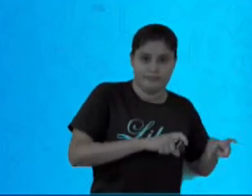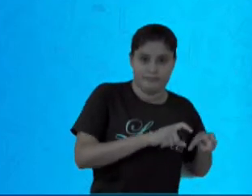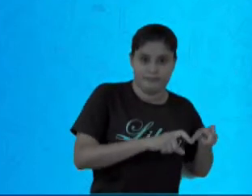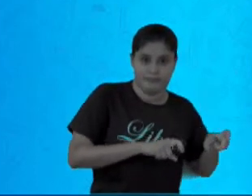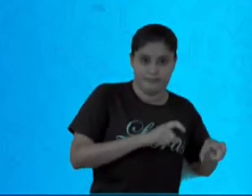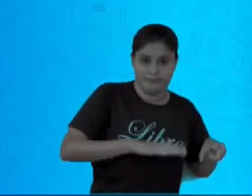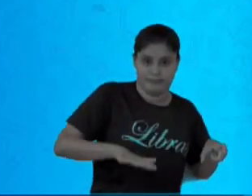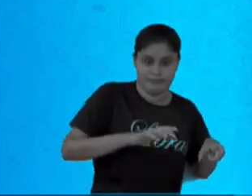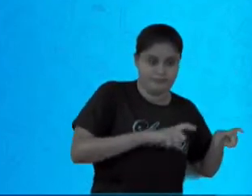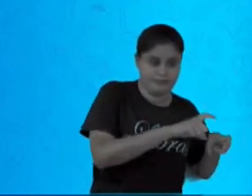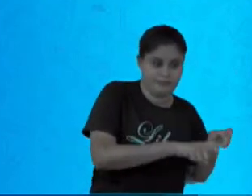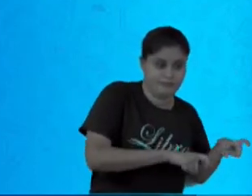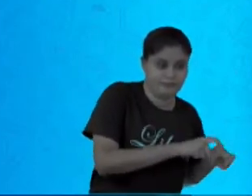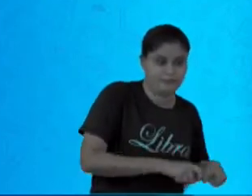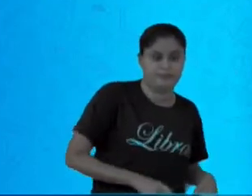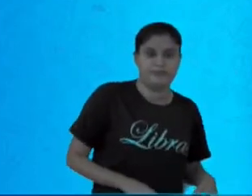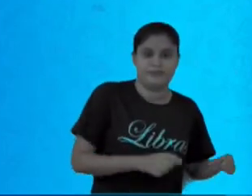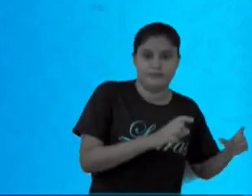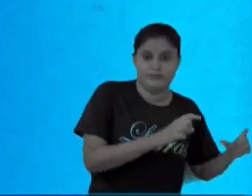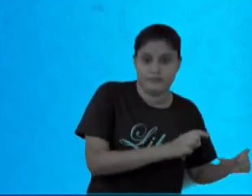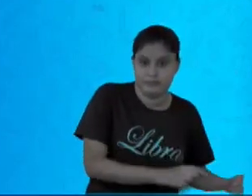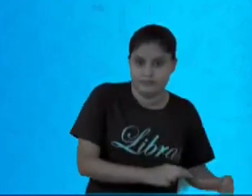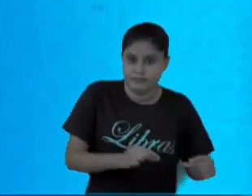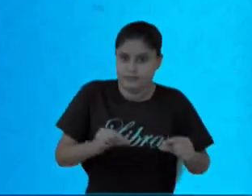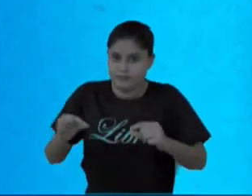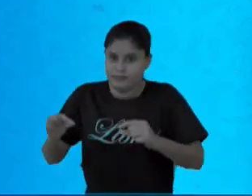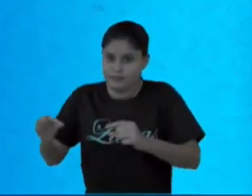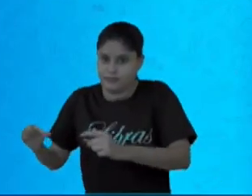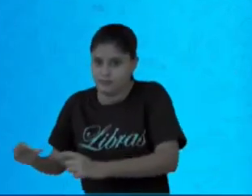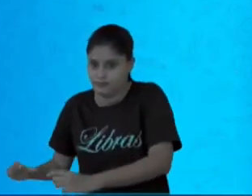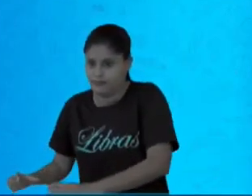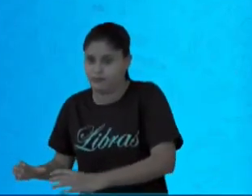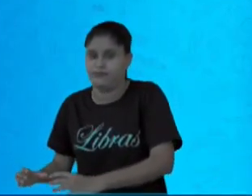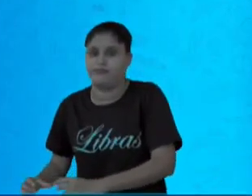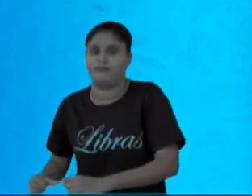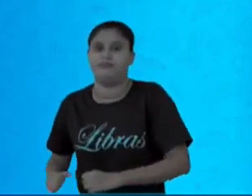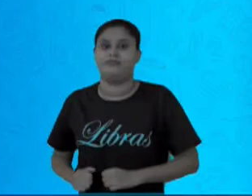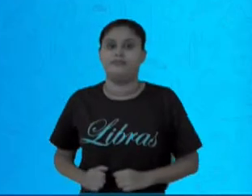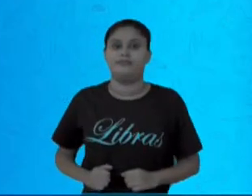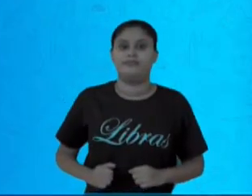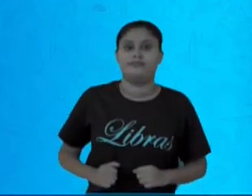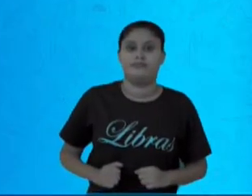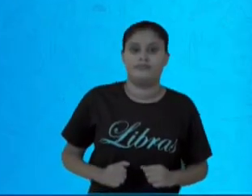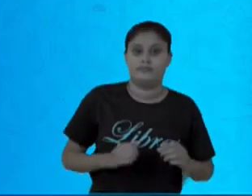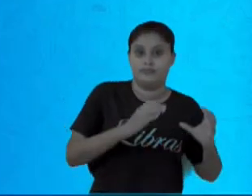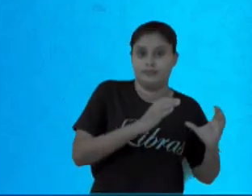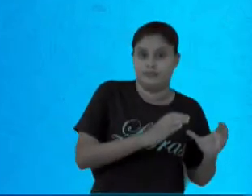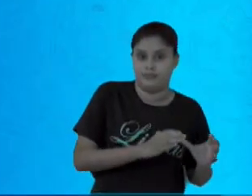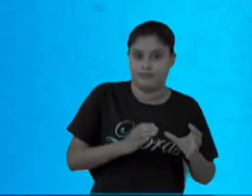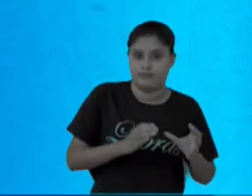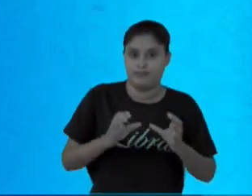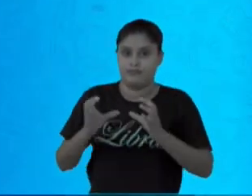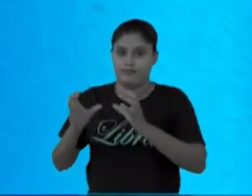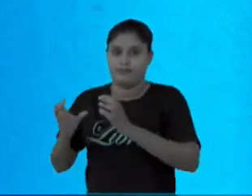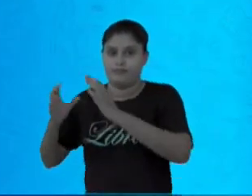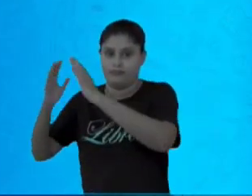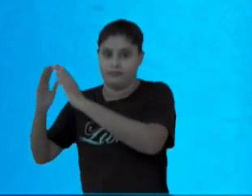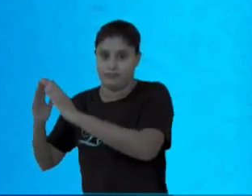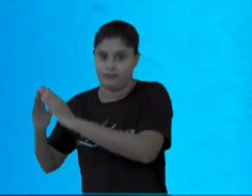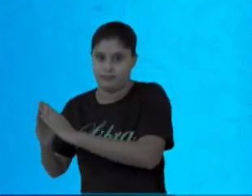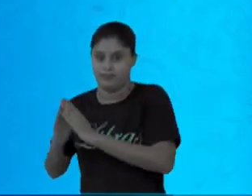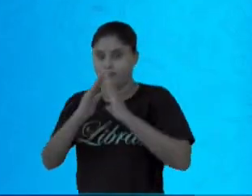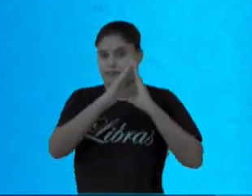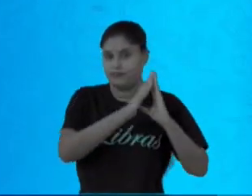ela arrenda um pedaço de terra para trabalhar. Na cidade, nós falamos alugar. Vocês já ouviram falar quando a pessoa aluga